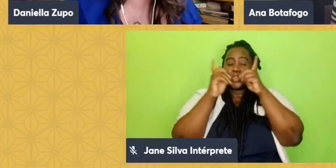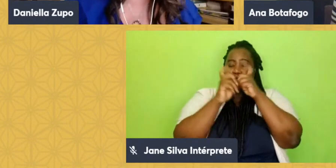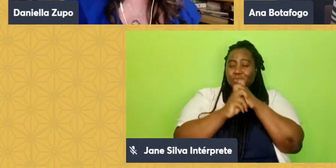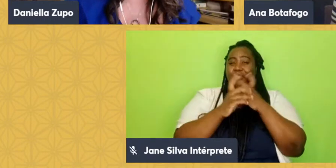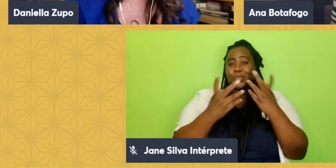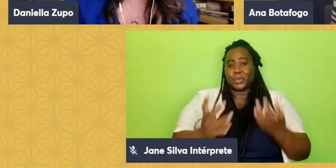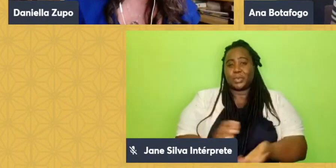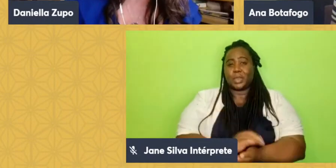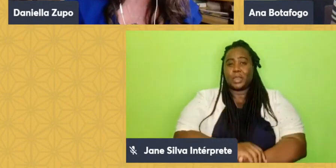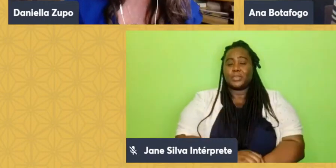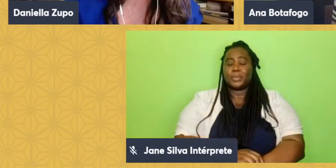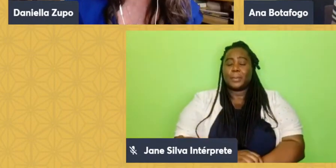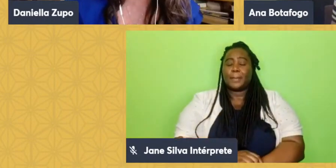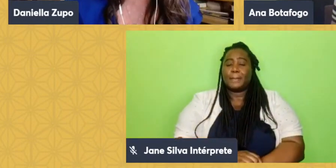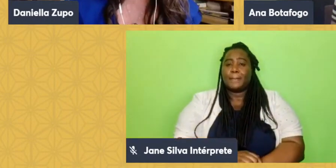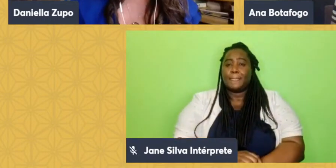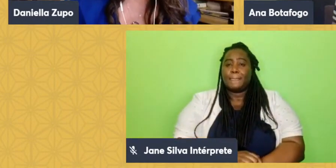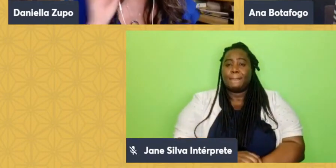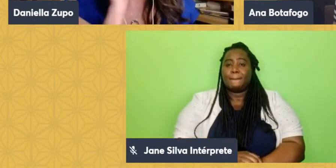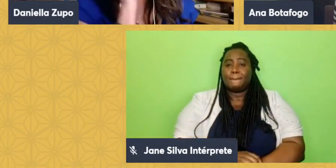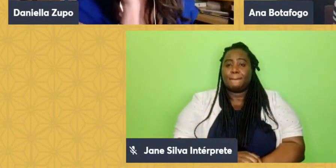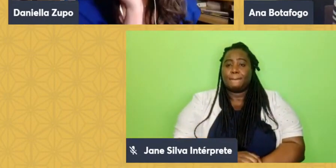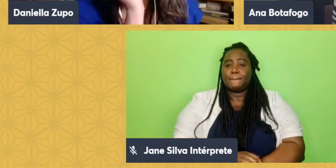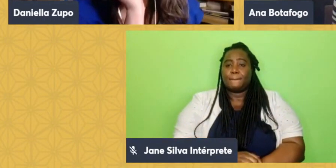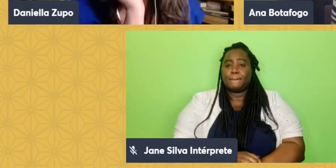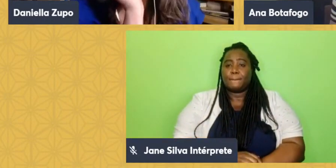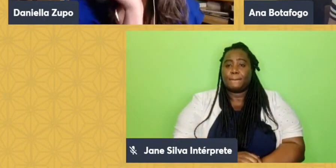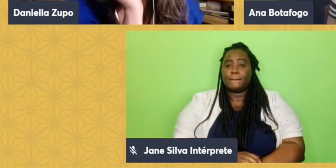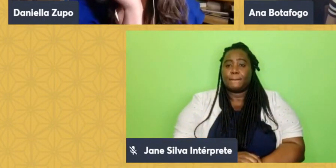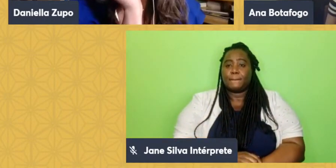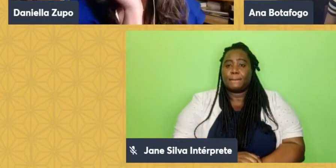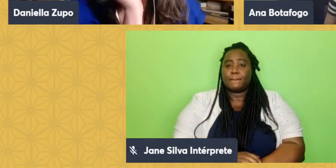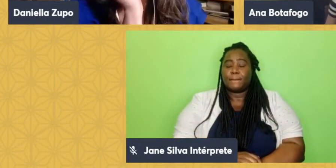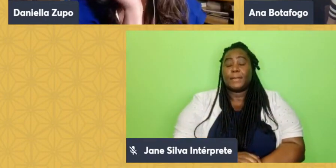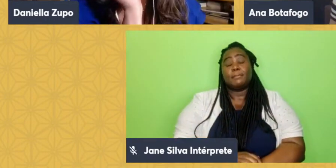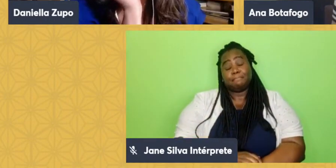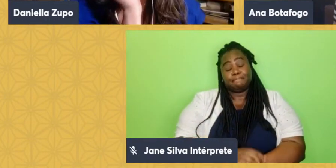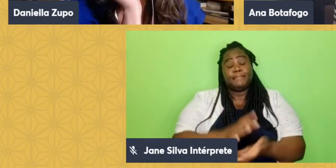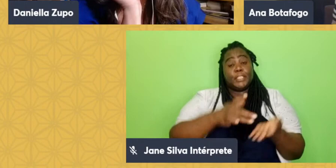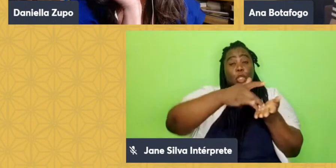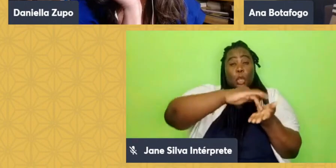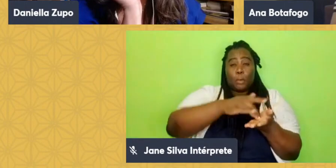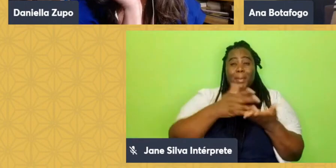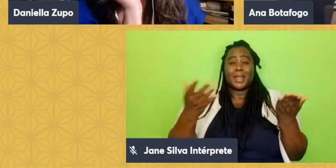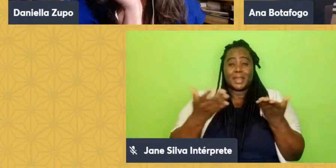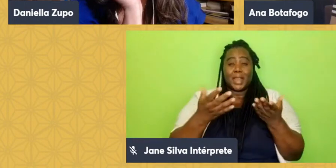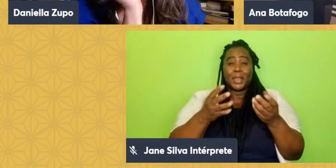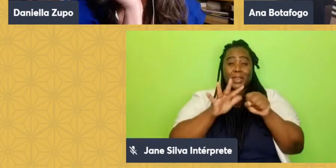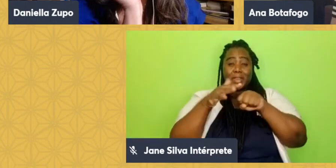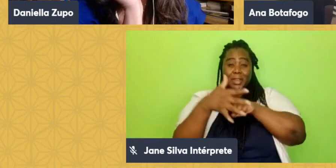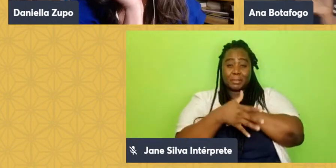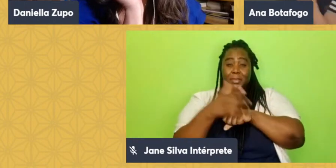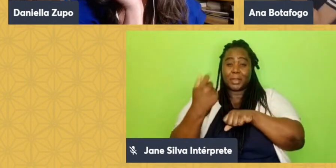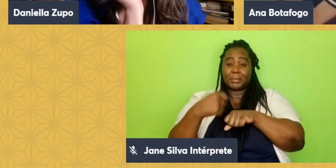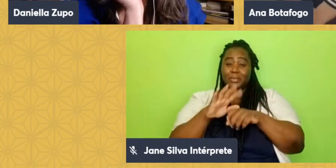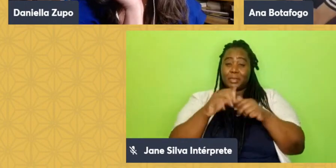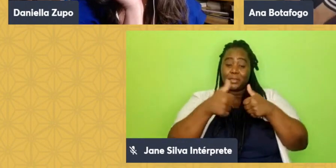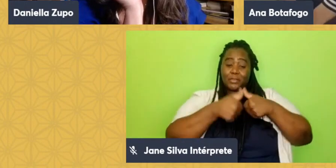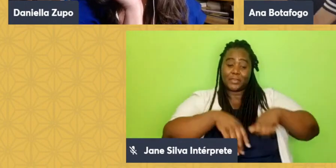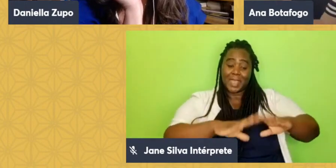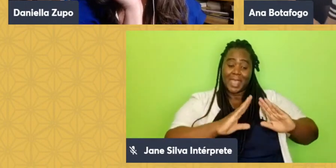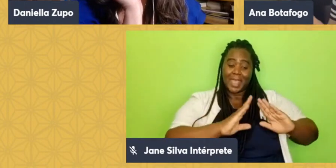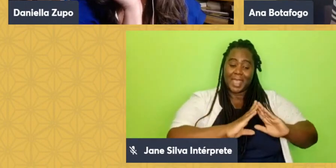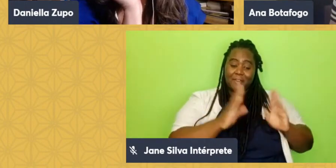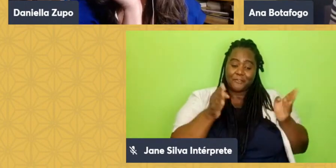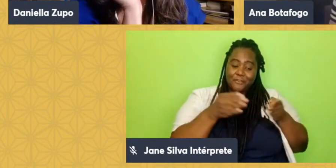sem dificuldades até é eu digo que claro que o bailarino nessa pandemia e que teve que ficar confinado